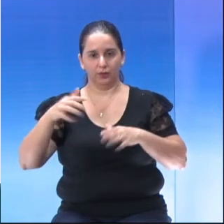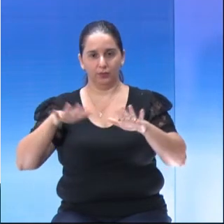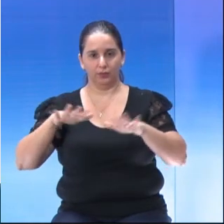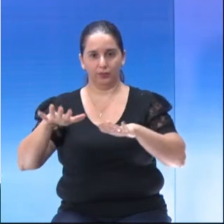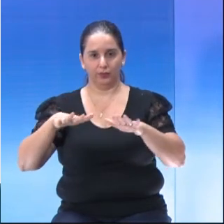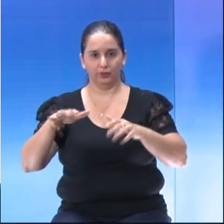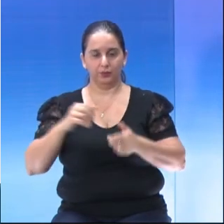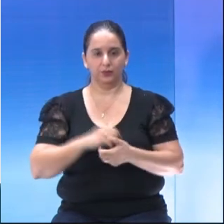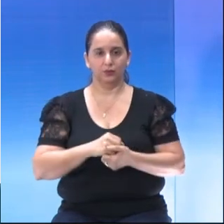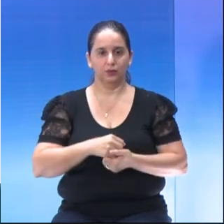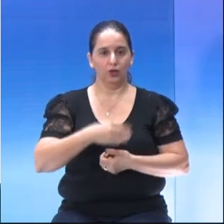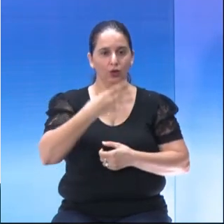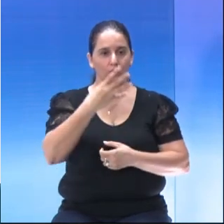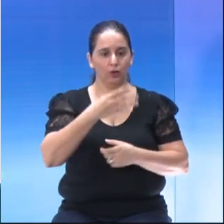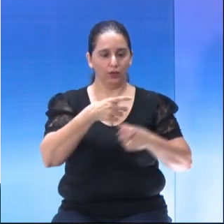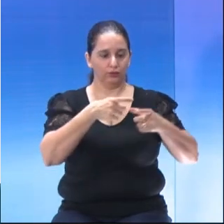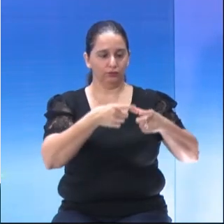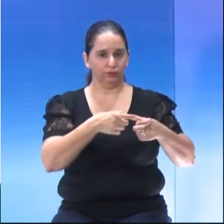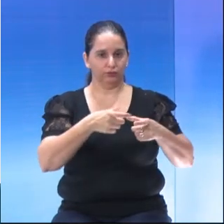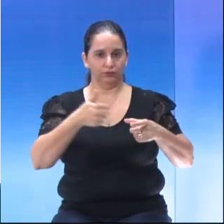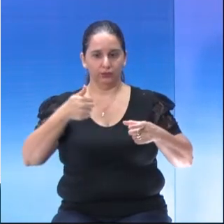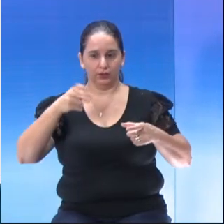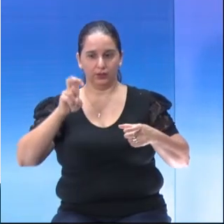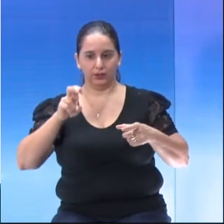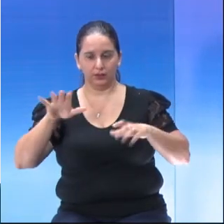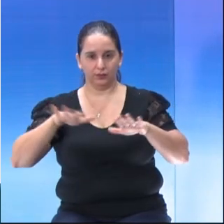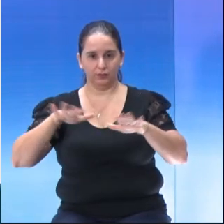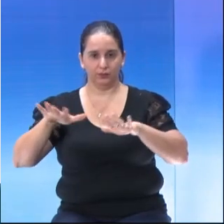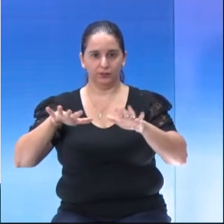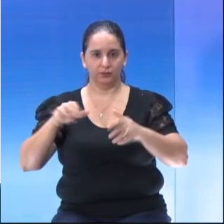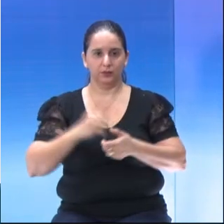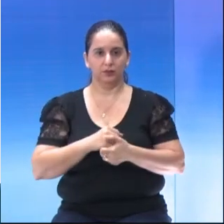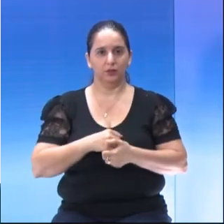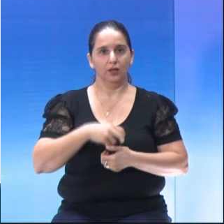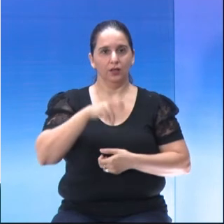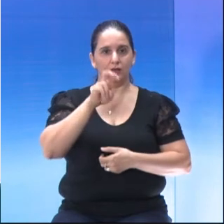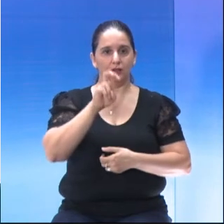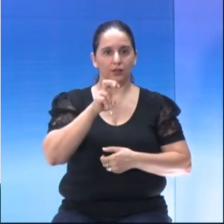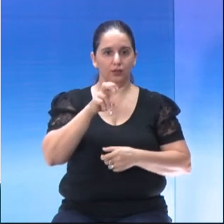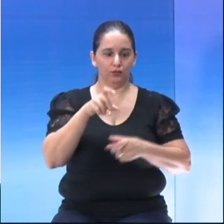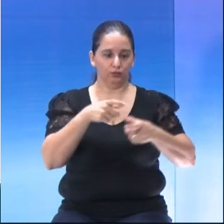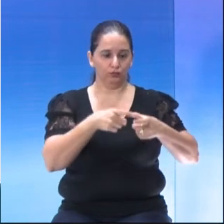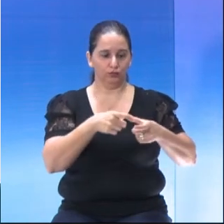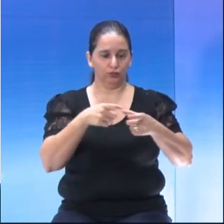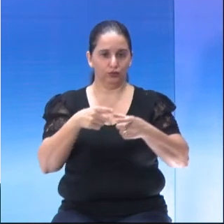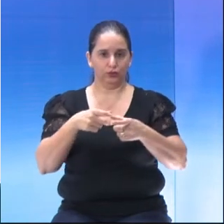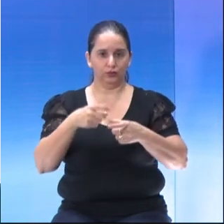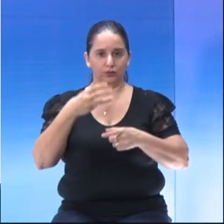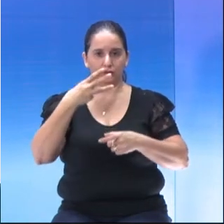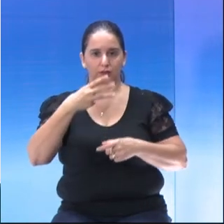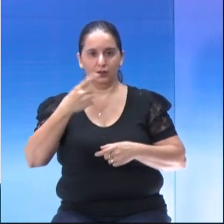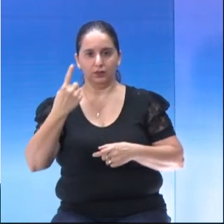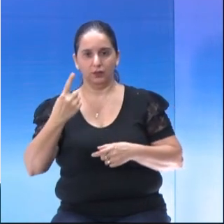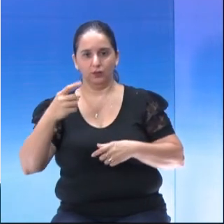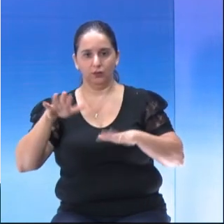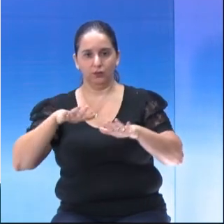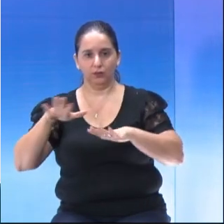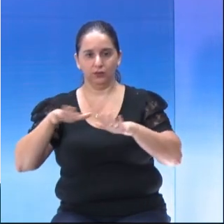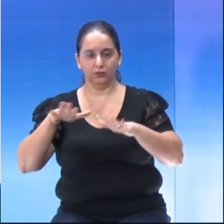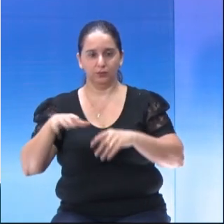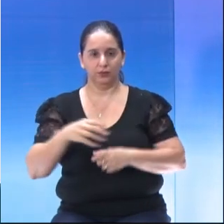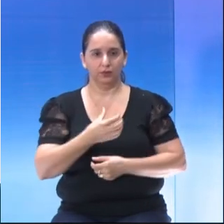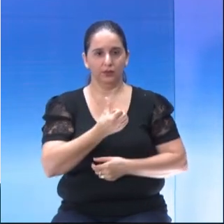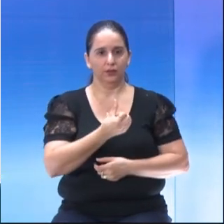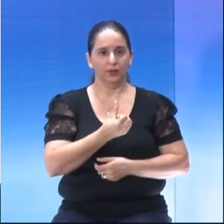discos, 7 movimentos, 4 discos, 15 movimentos, 5 discos, 31 movimentos e